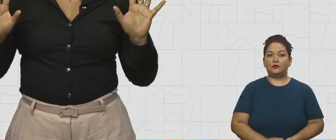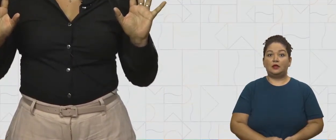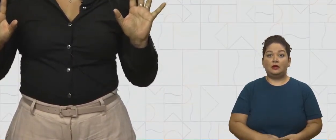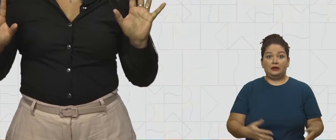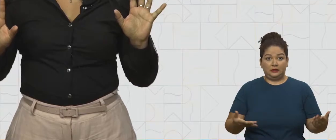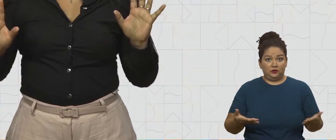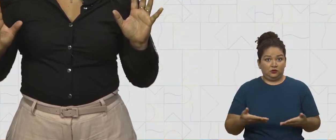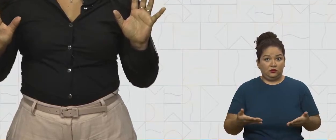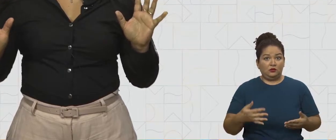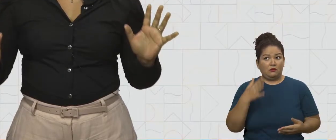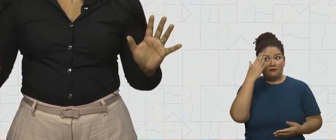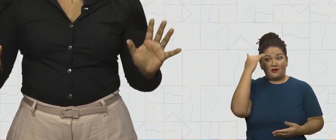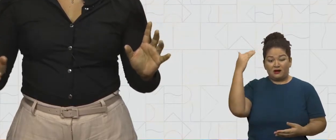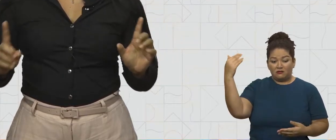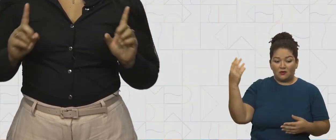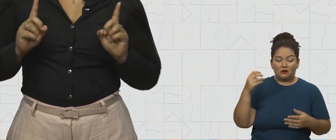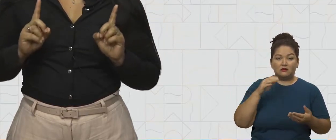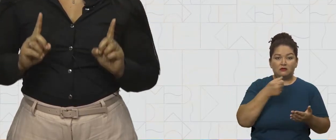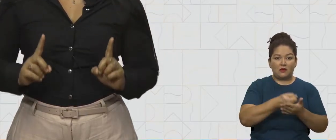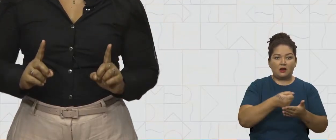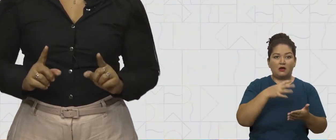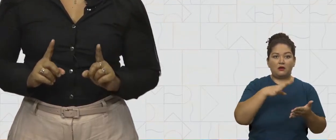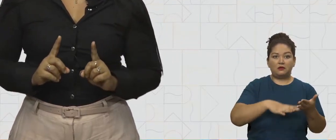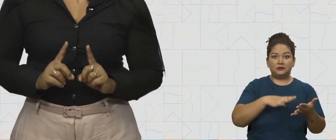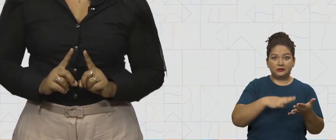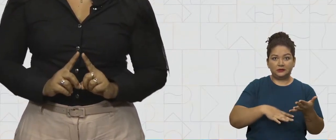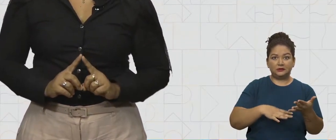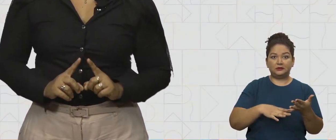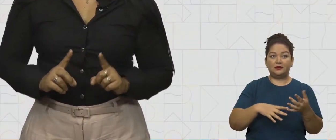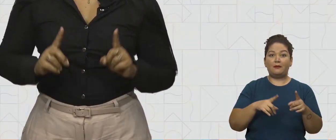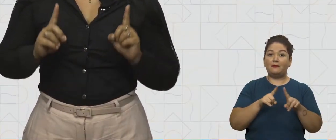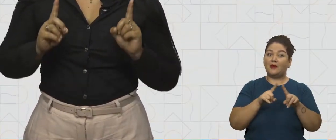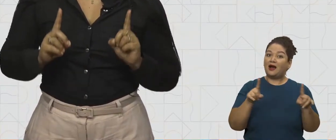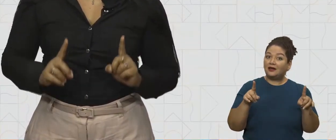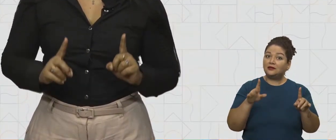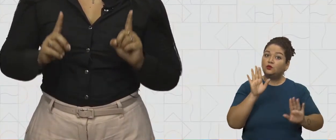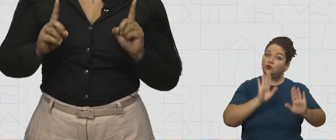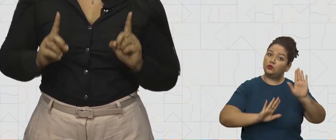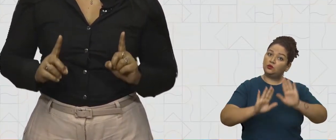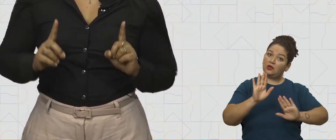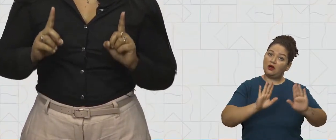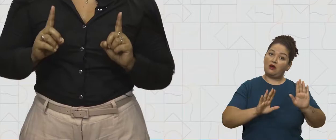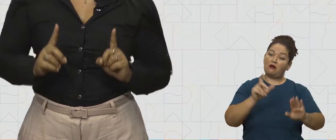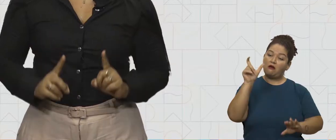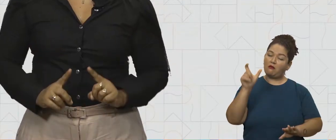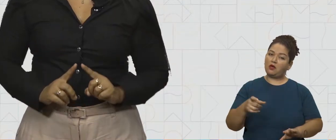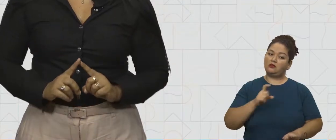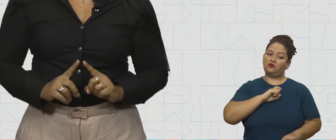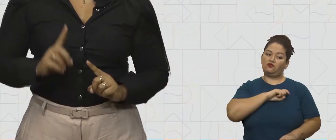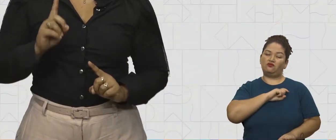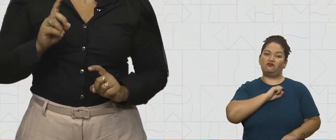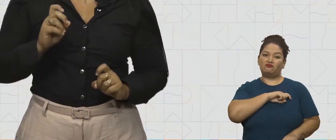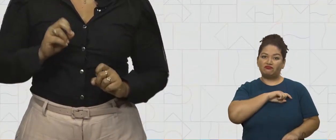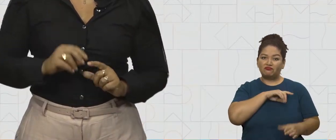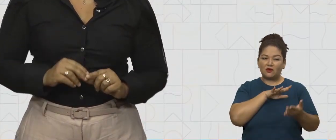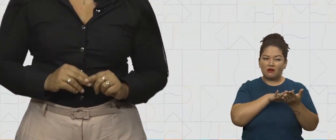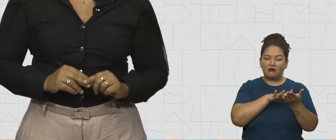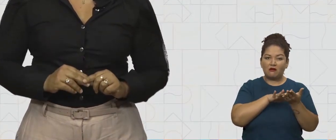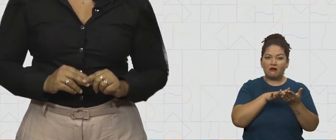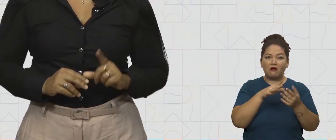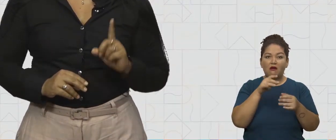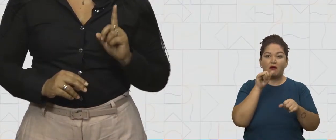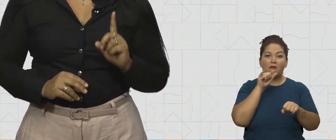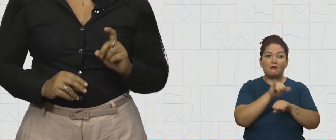popularização dos pagamentos por boletos, nós temos também o aparecimento de pessoas ruins que fraudam, isso